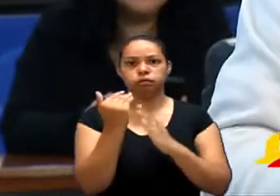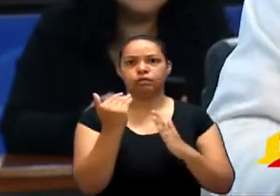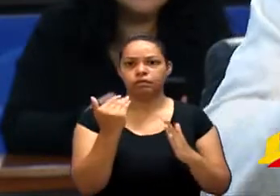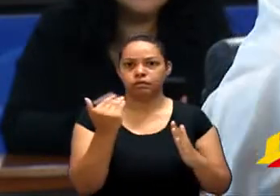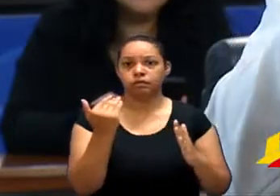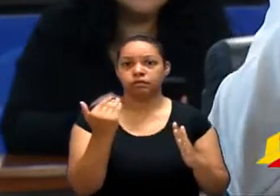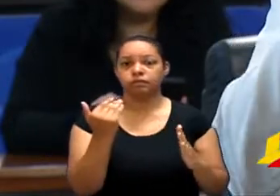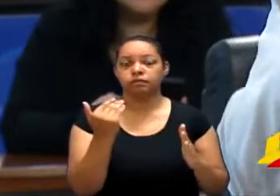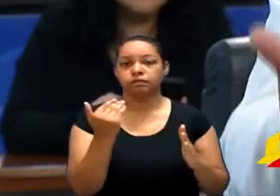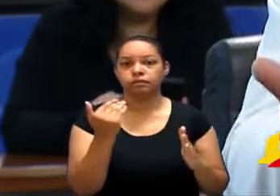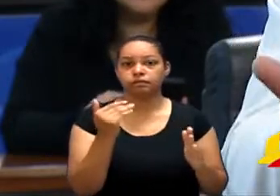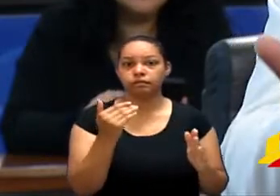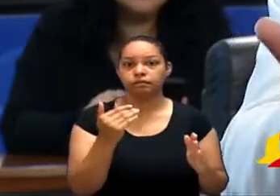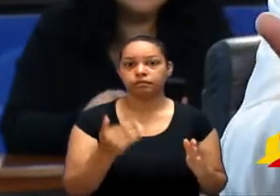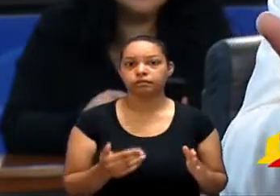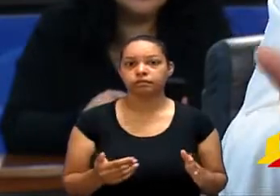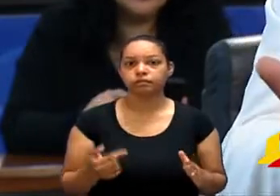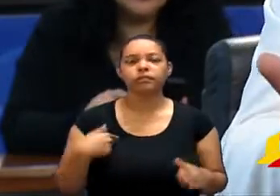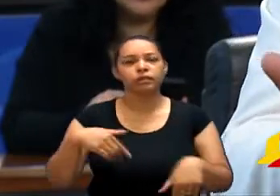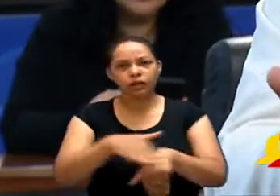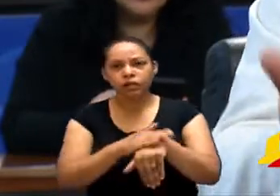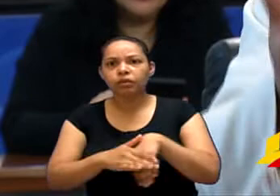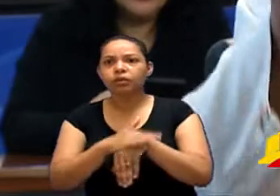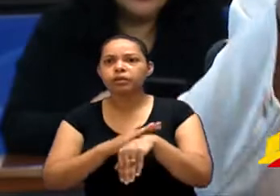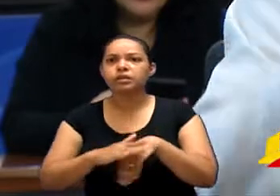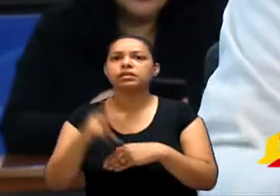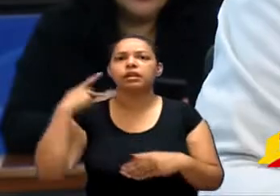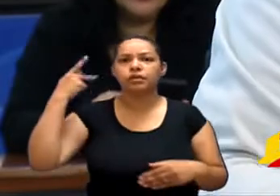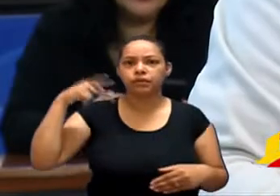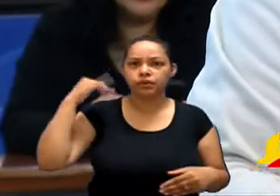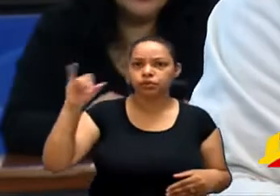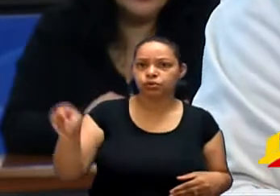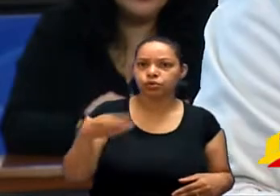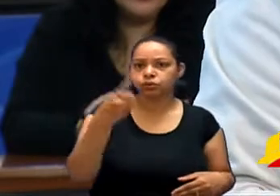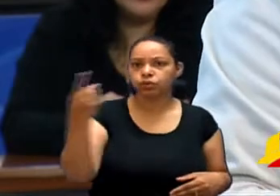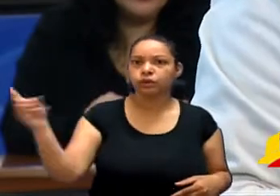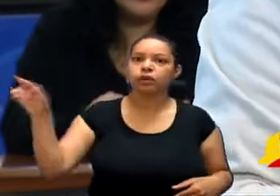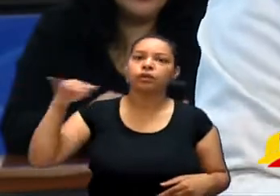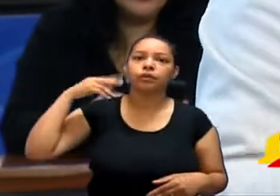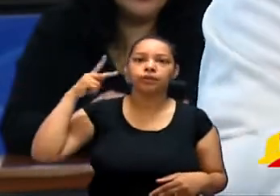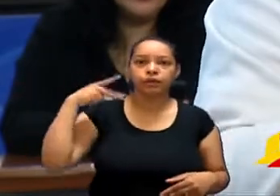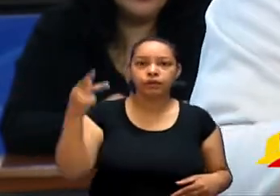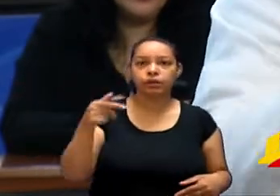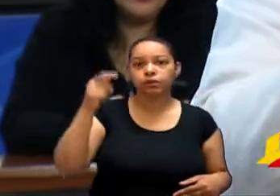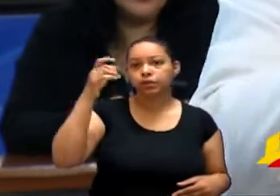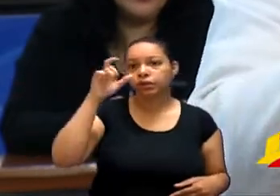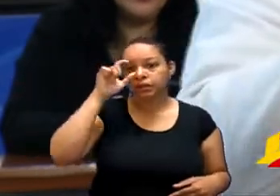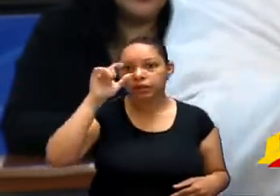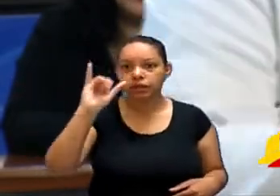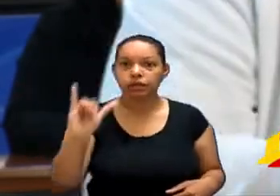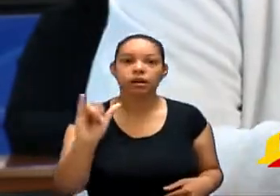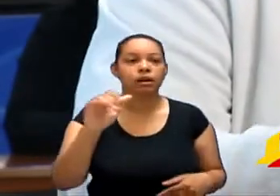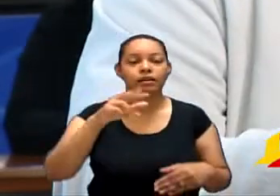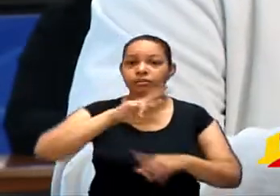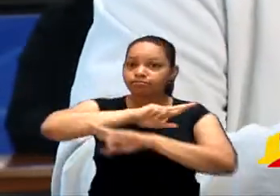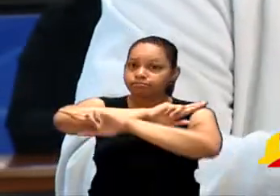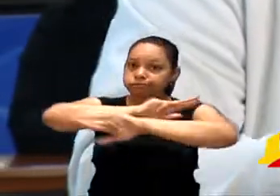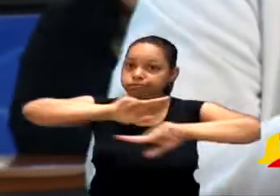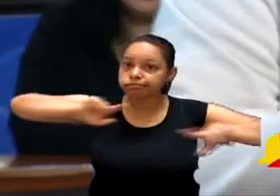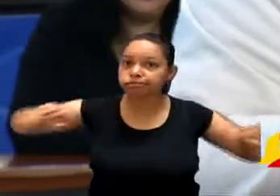observei inclusive já conversei com o vereador João vereador a Iara e eles ficaram de rever